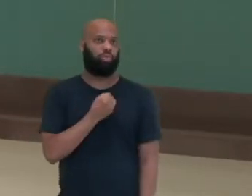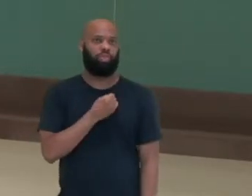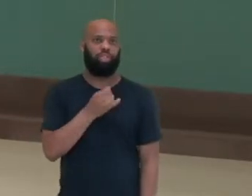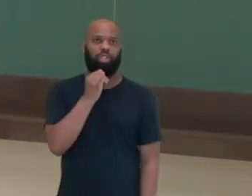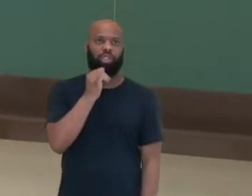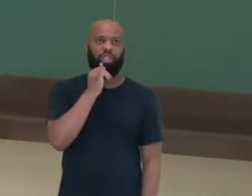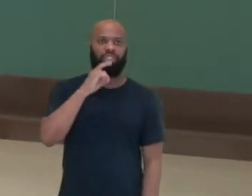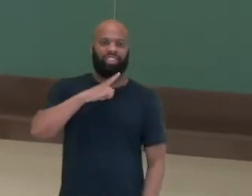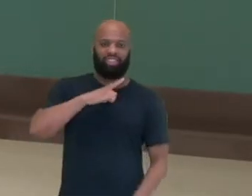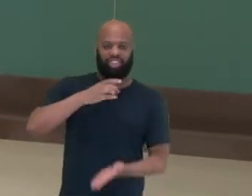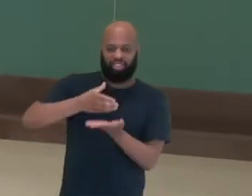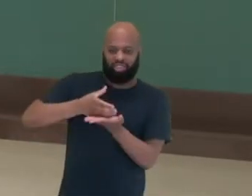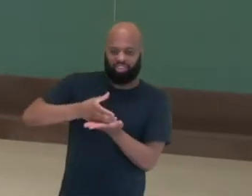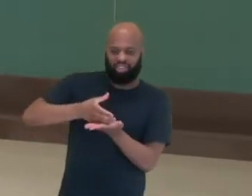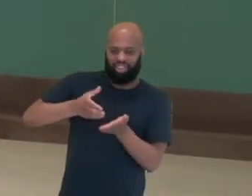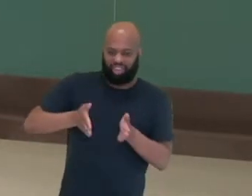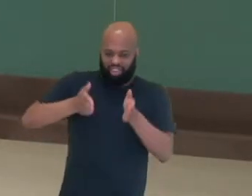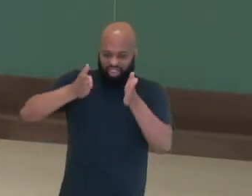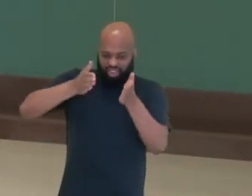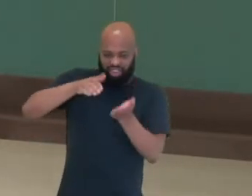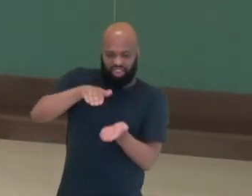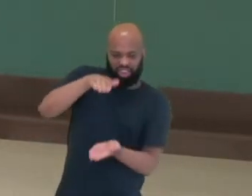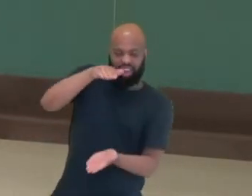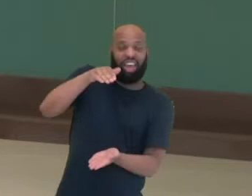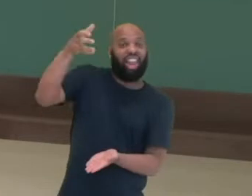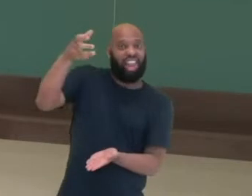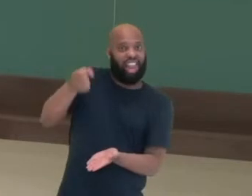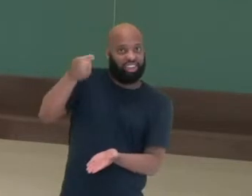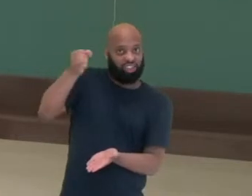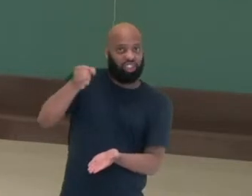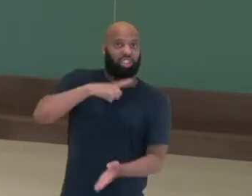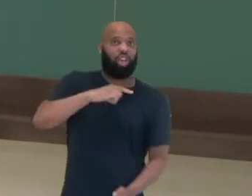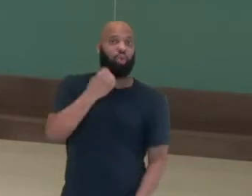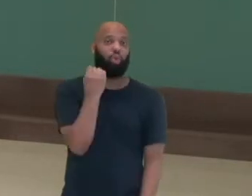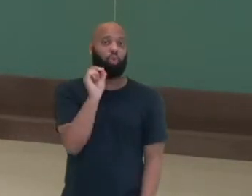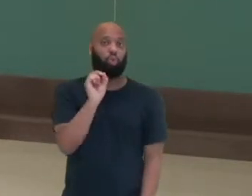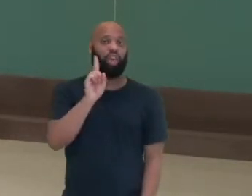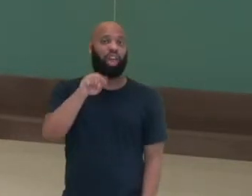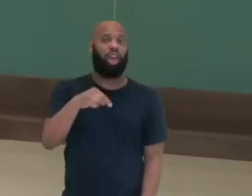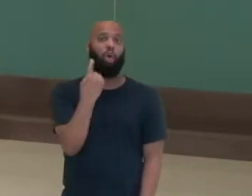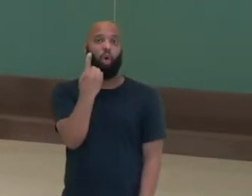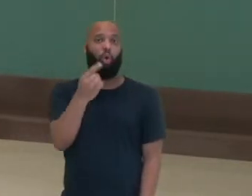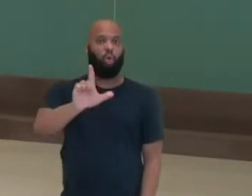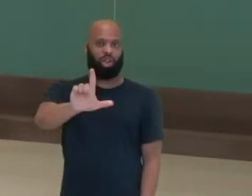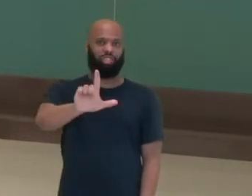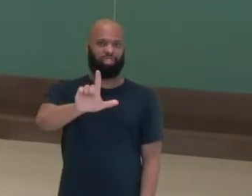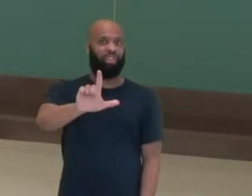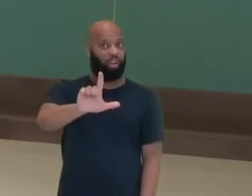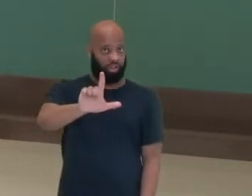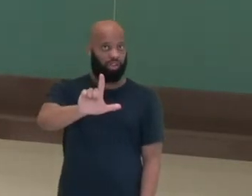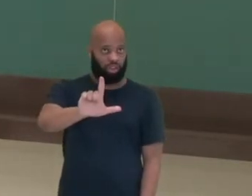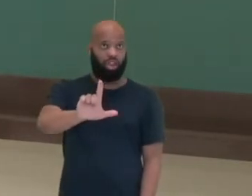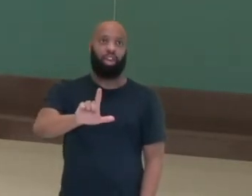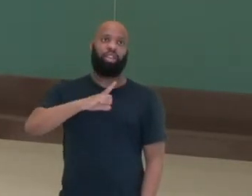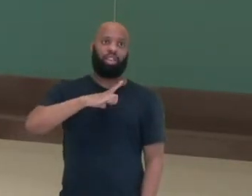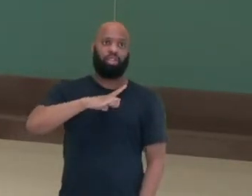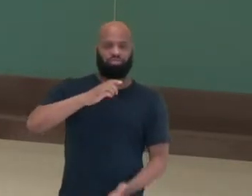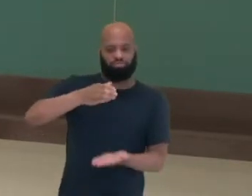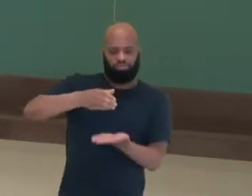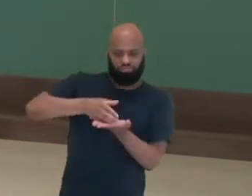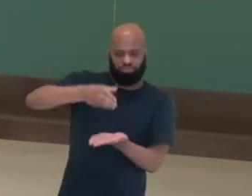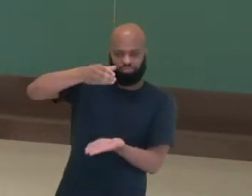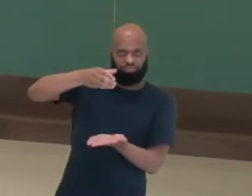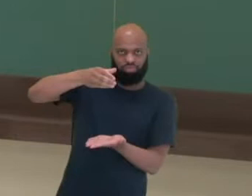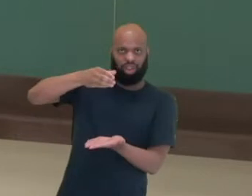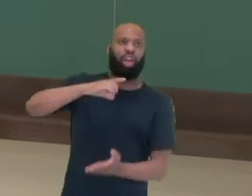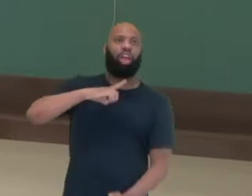lá o leite, né? O leite tem o quê? Tem 1 litro normalmente, né? Normalmente tem 1 litro de leite ali quando a gente compra lá aquela caixinha, né?